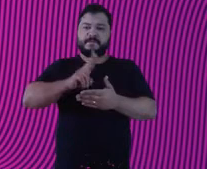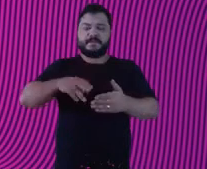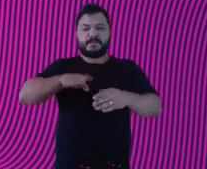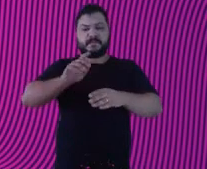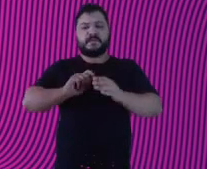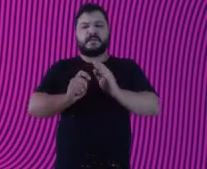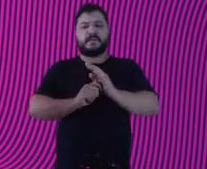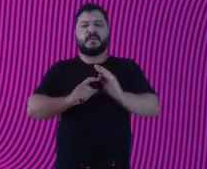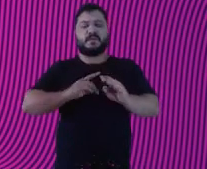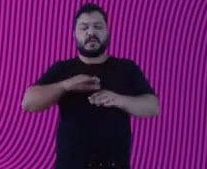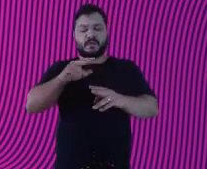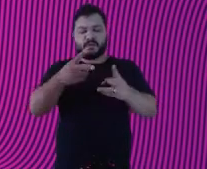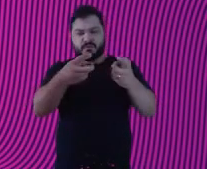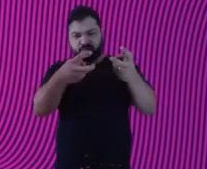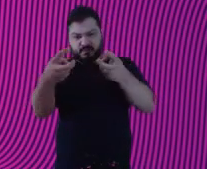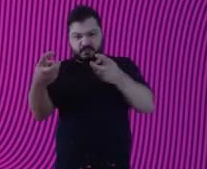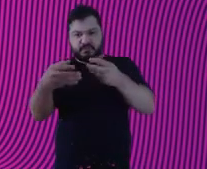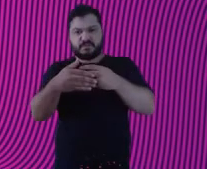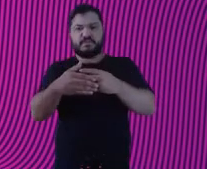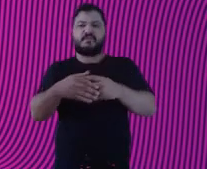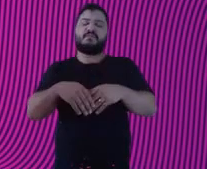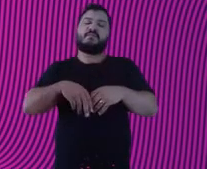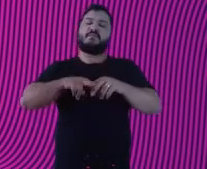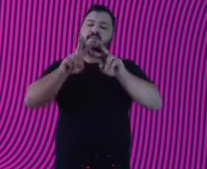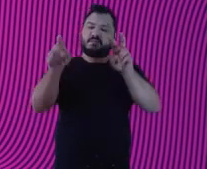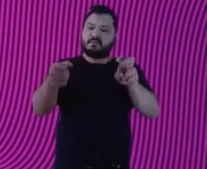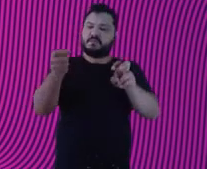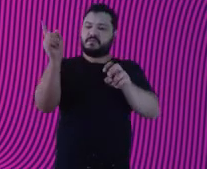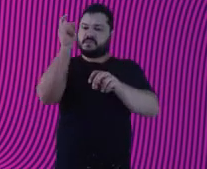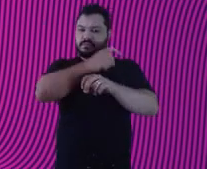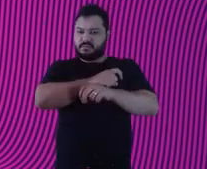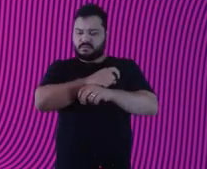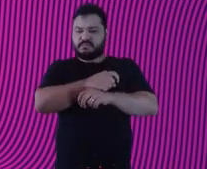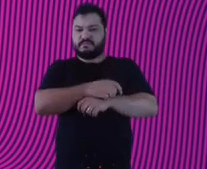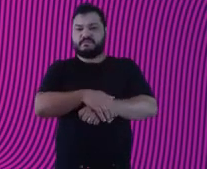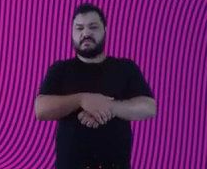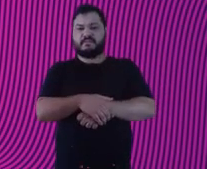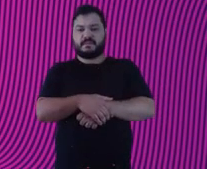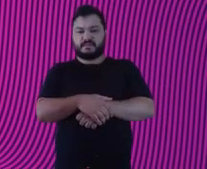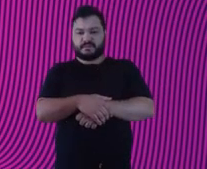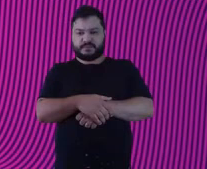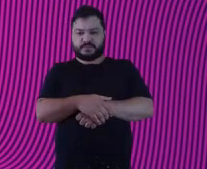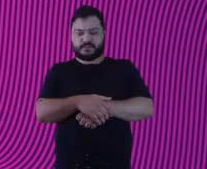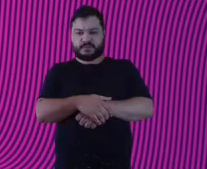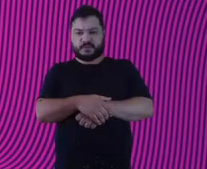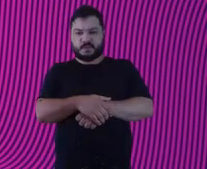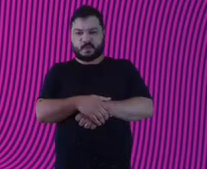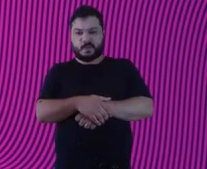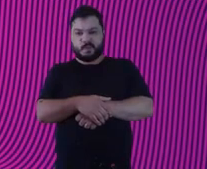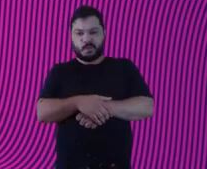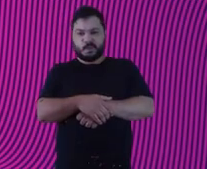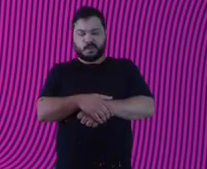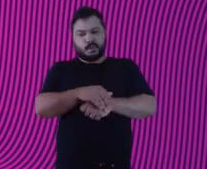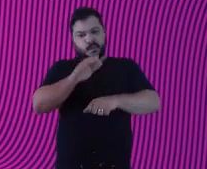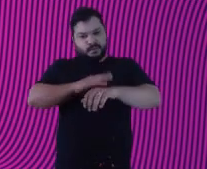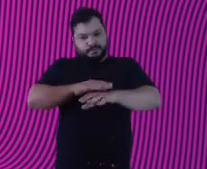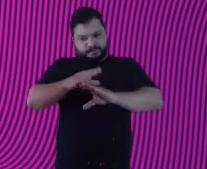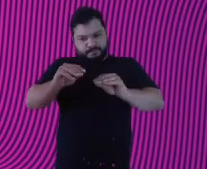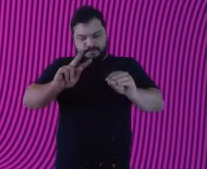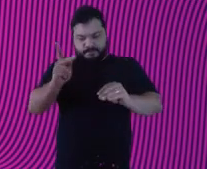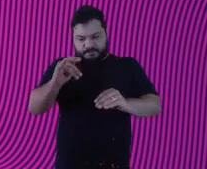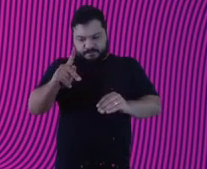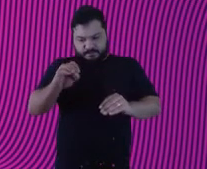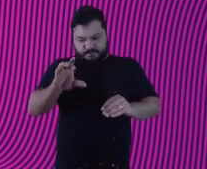vem observando sobre a dificuldade, pelo menos uma visão particular minha, né, do manejo dessa hipocalemia